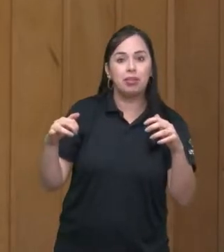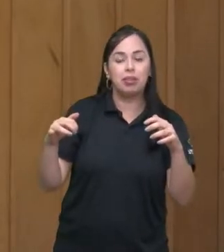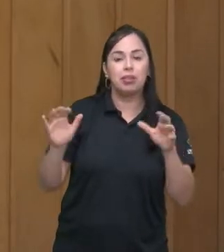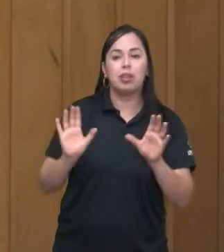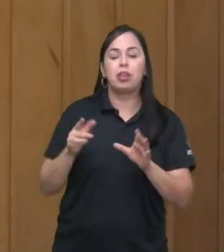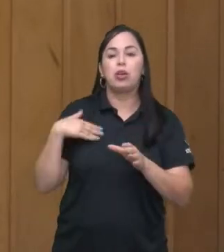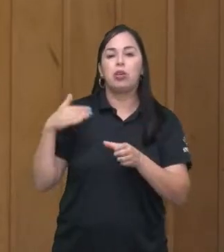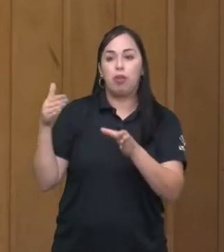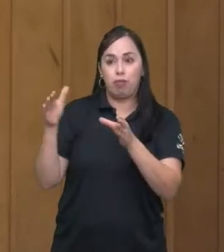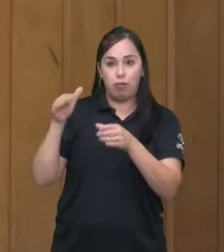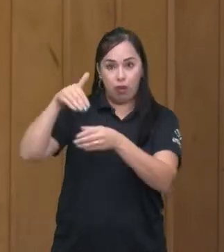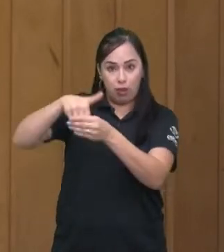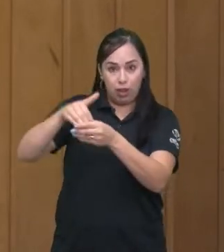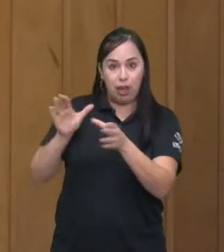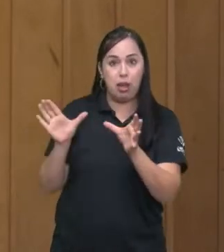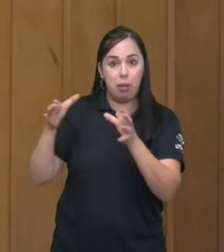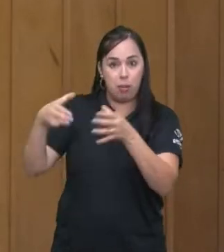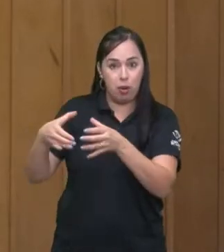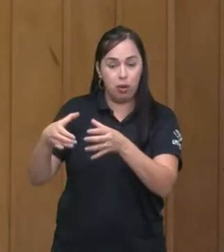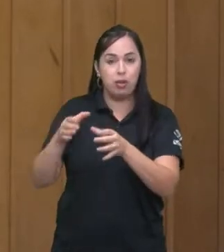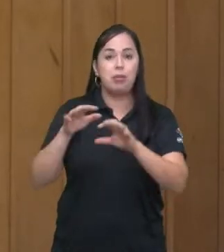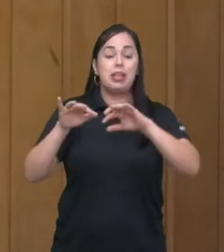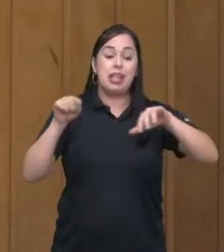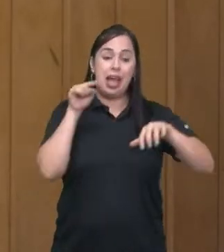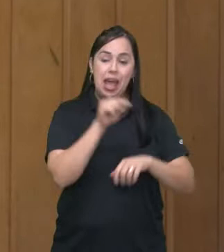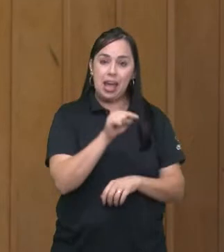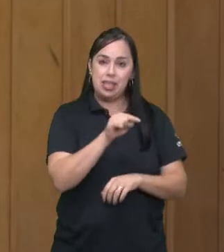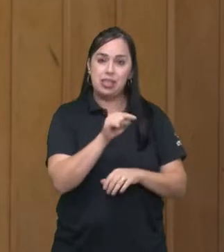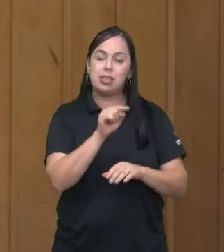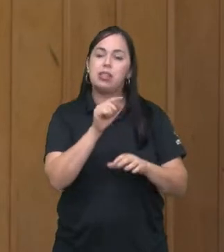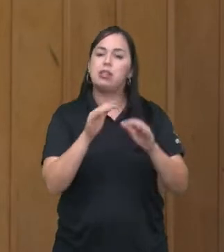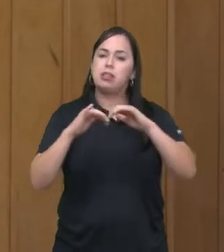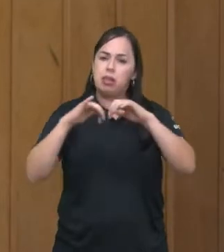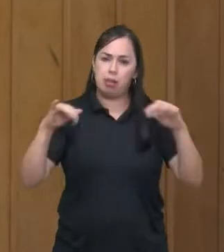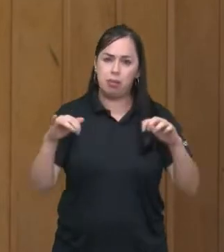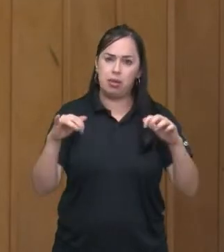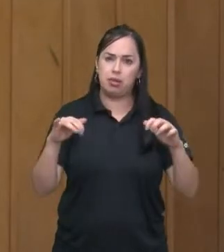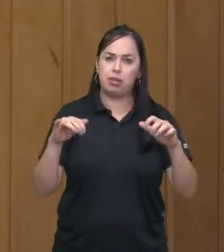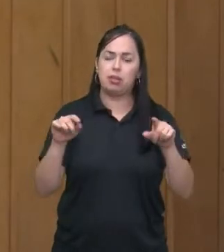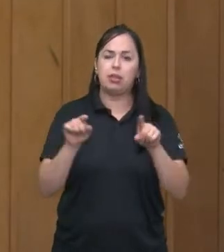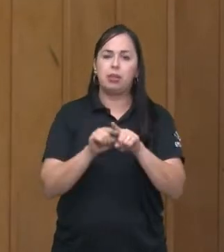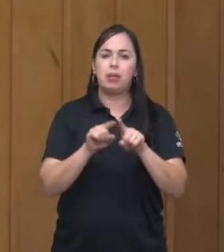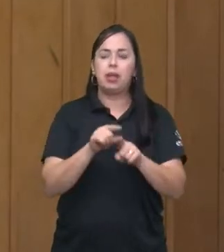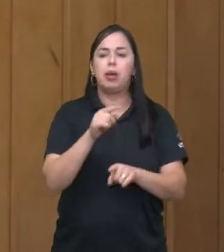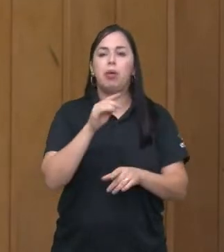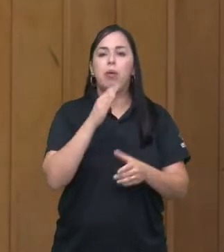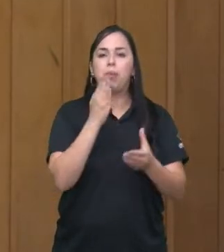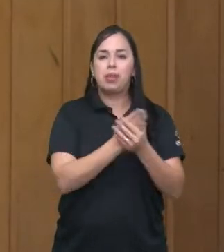bloco. Solicitamos aos vereadores que o referido adiamento do processo